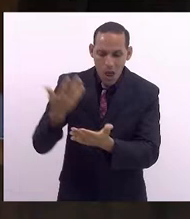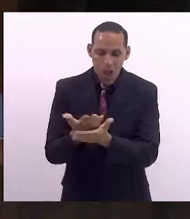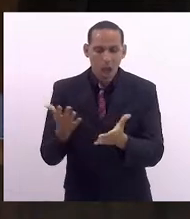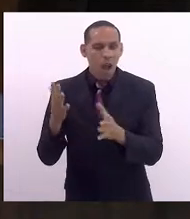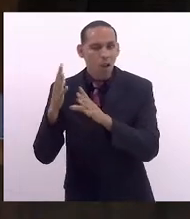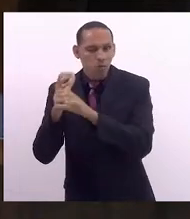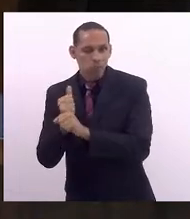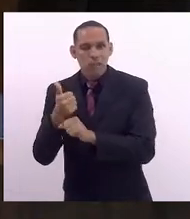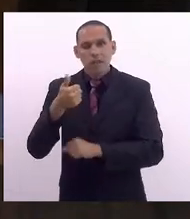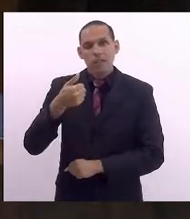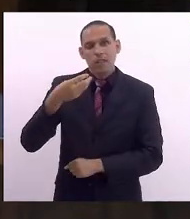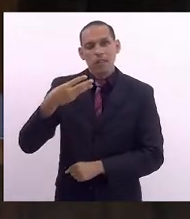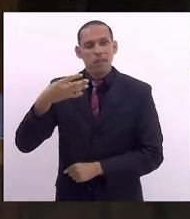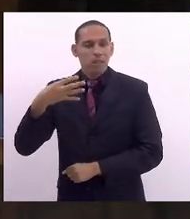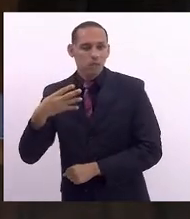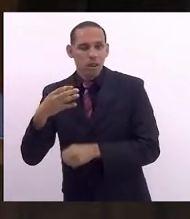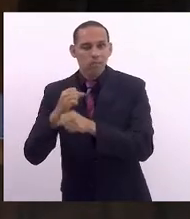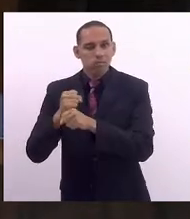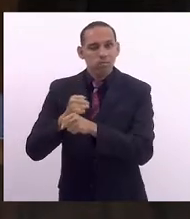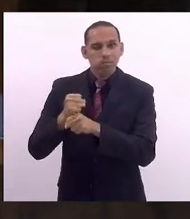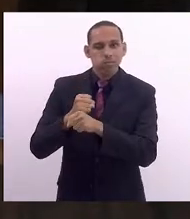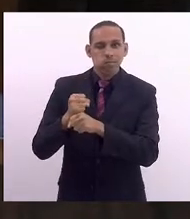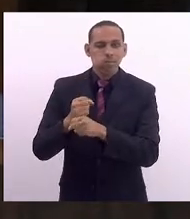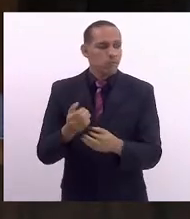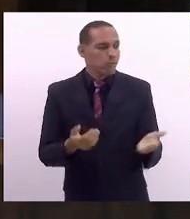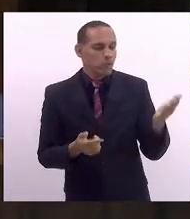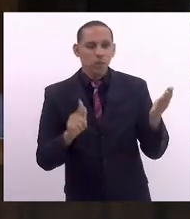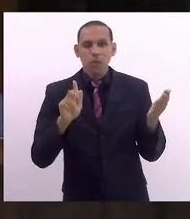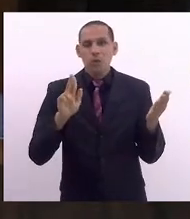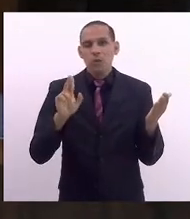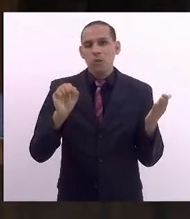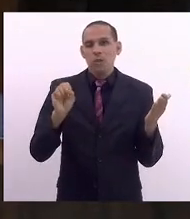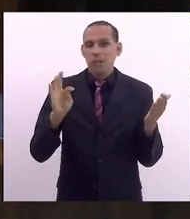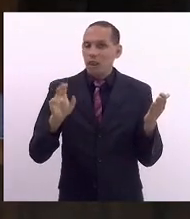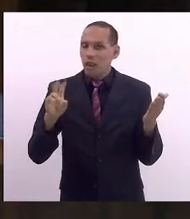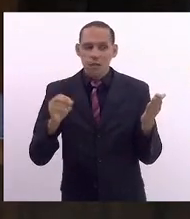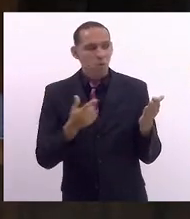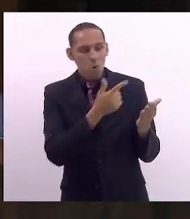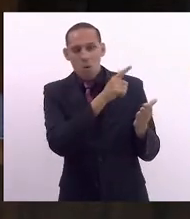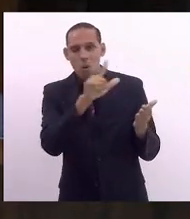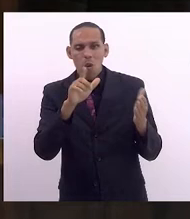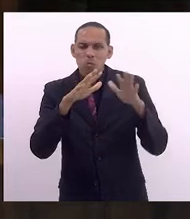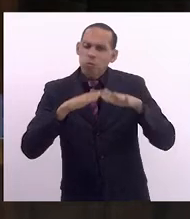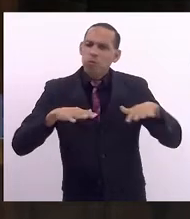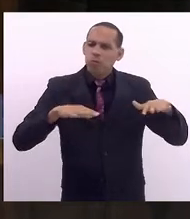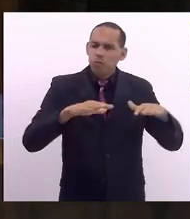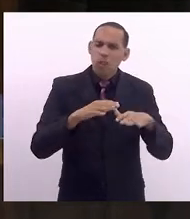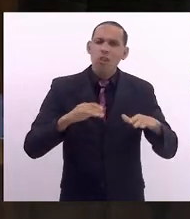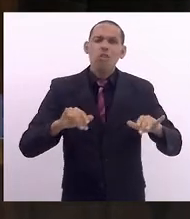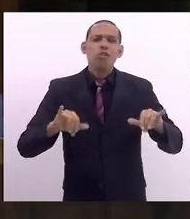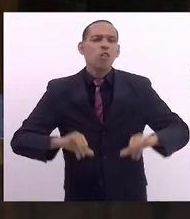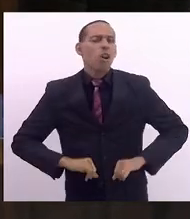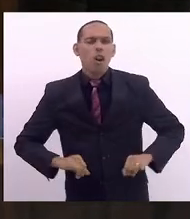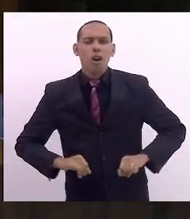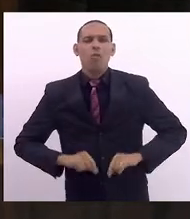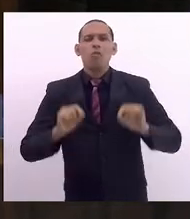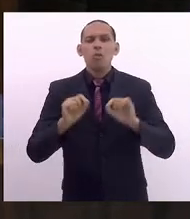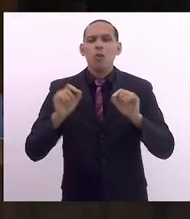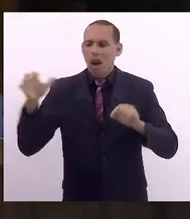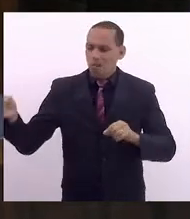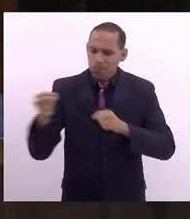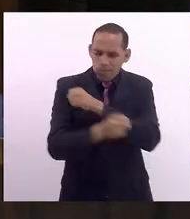após a abolição, sofram como Gustavo ou como todos esses aqui que falamos, de uma prisão injusta